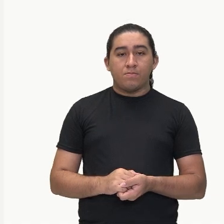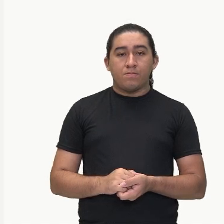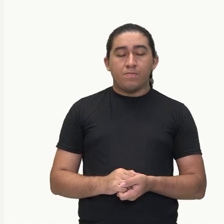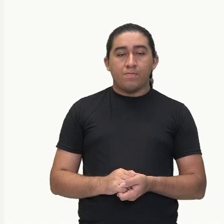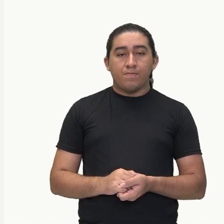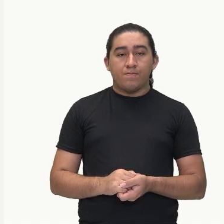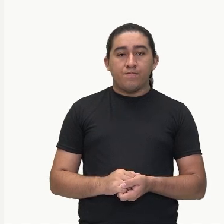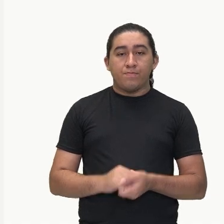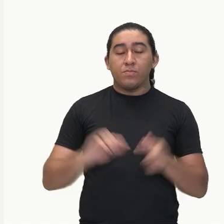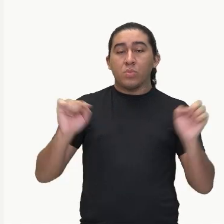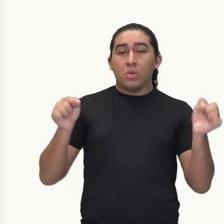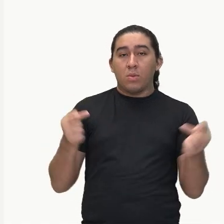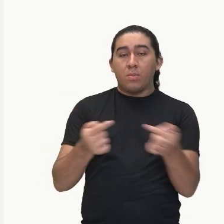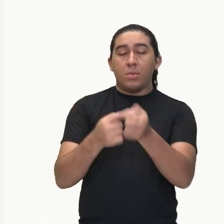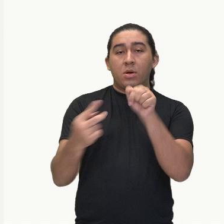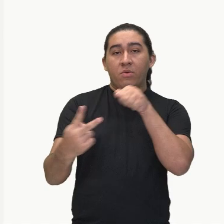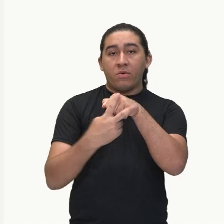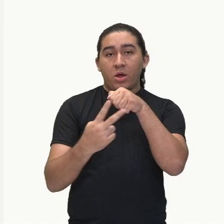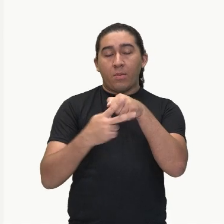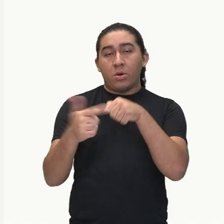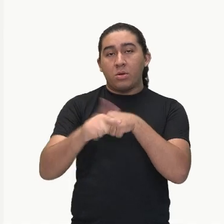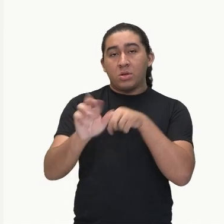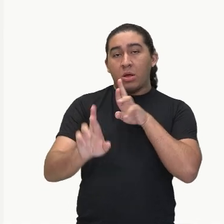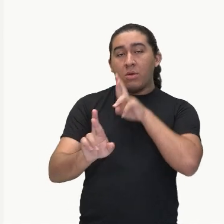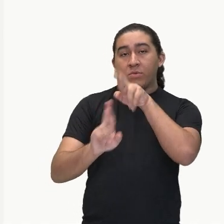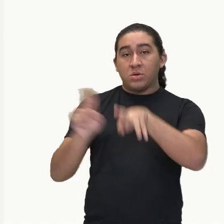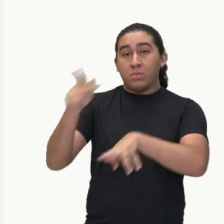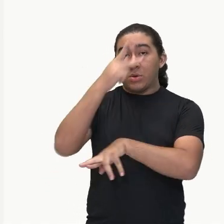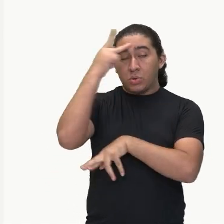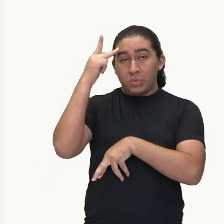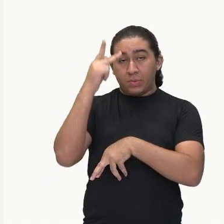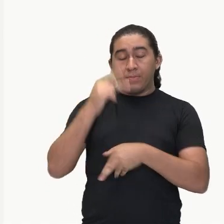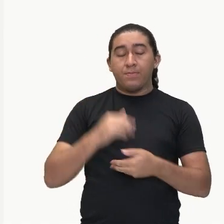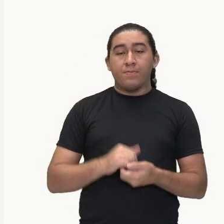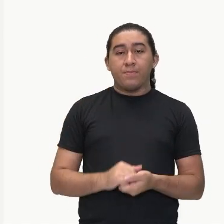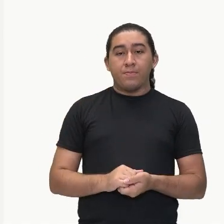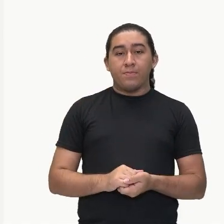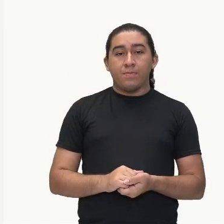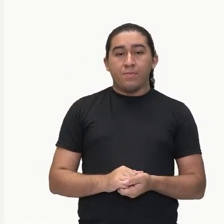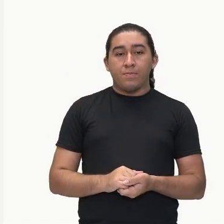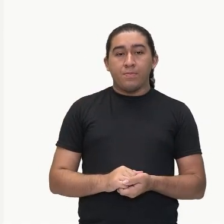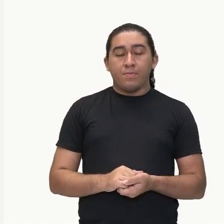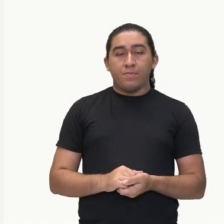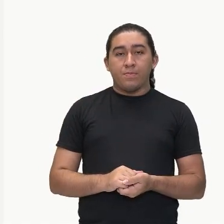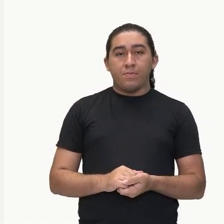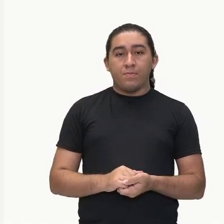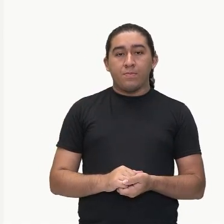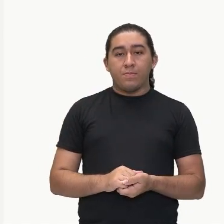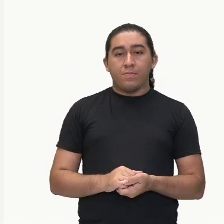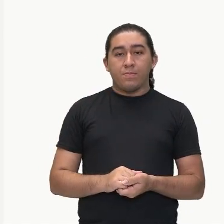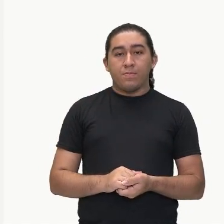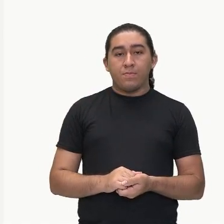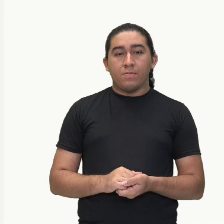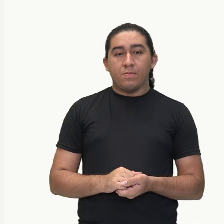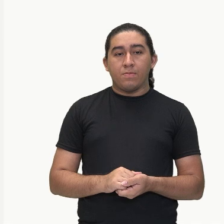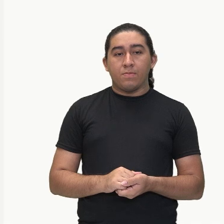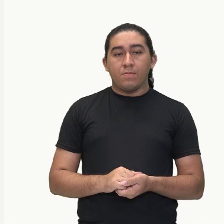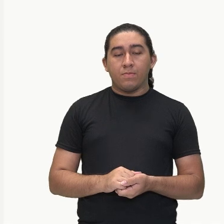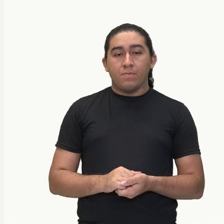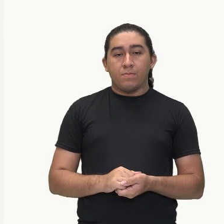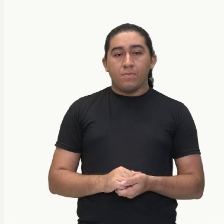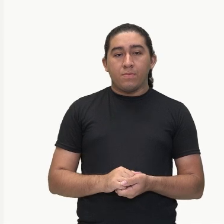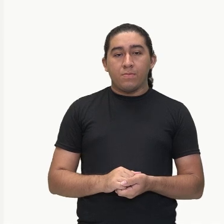Concordância com verbos impessoais. Já estudamos verbos impessoais também, né? Quando estudamos sujeito, lembra? Os